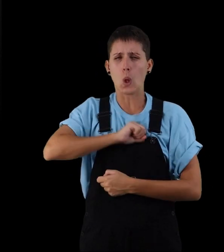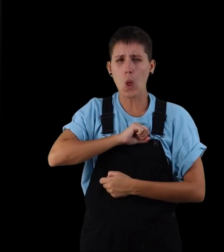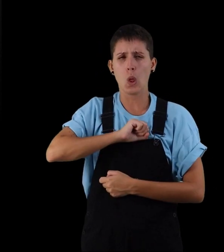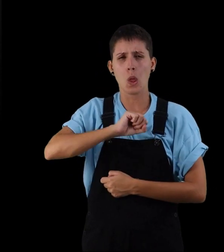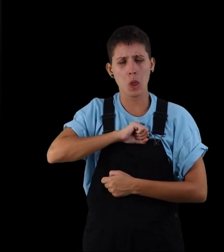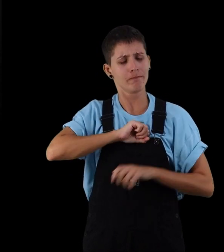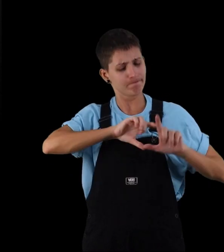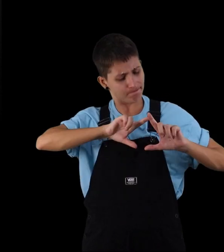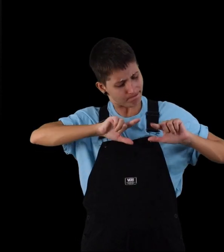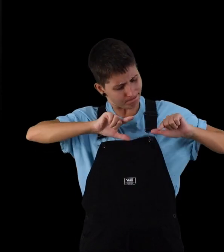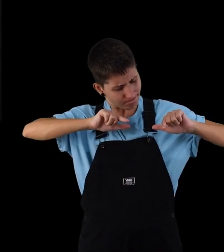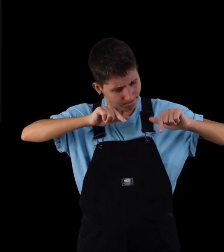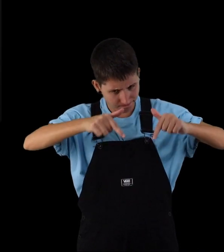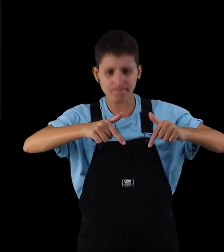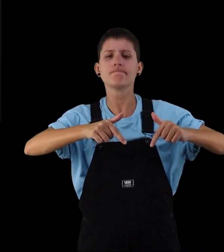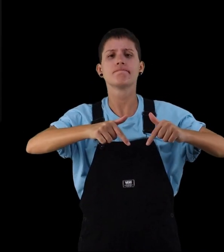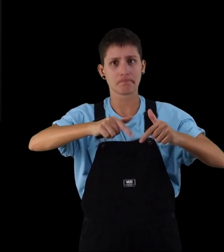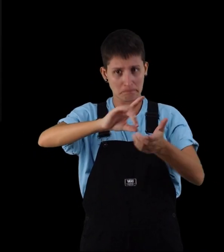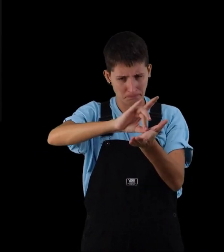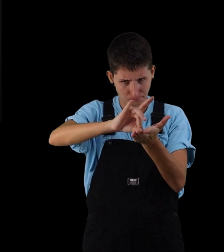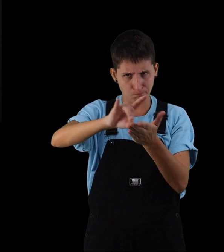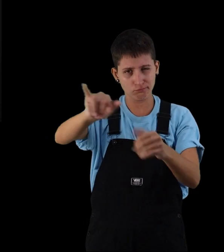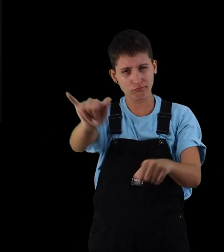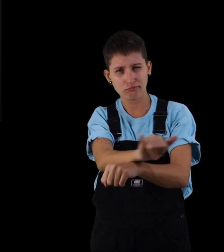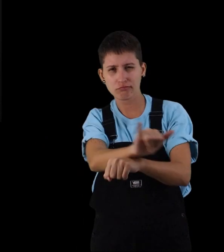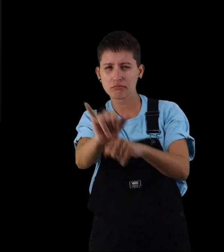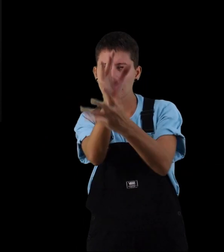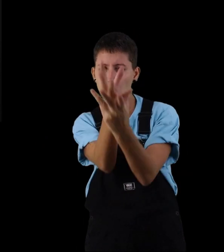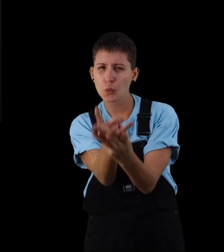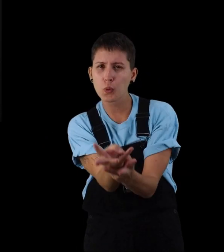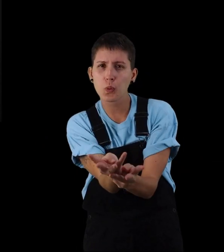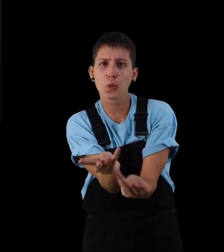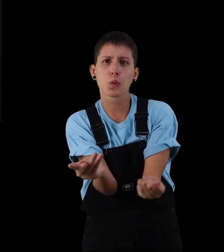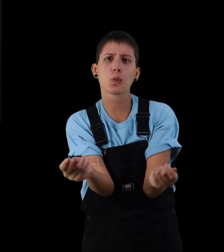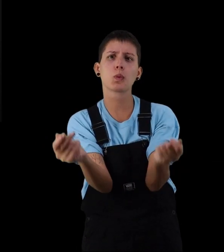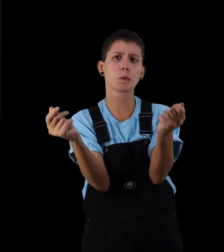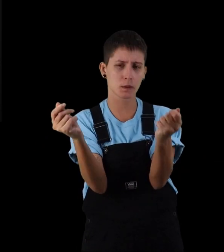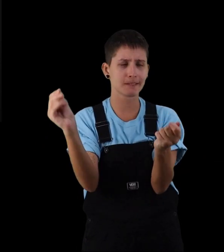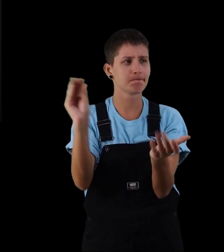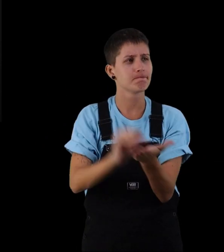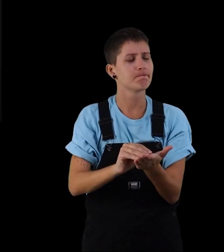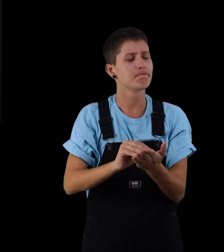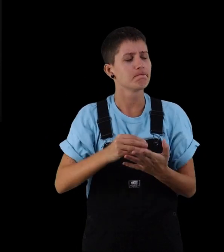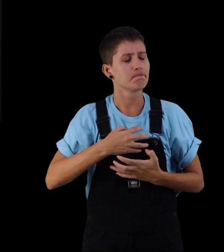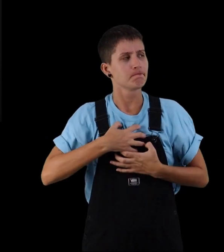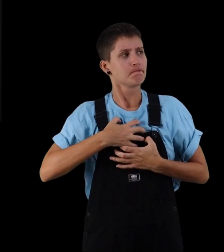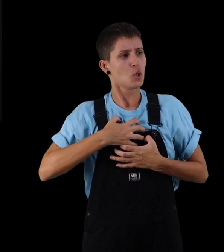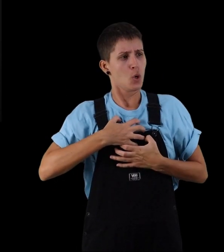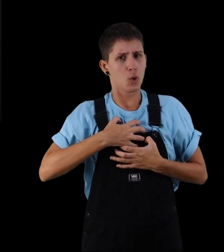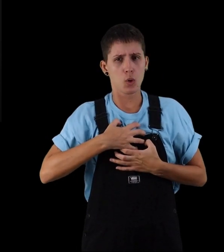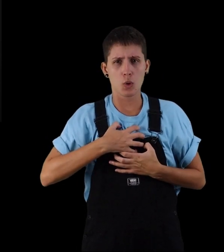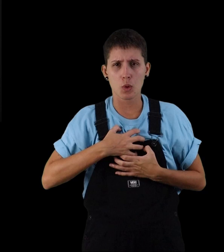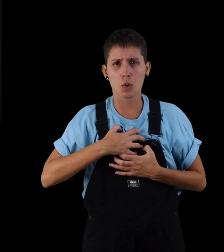com tosses doídas. O inimigo, então, estratégico, sumia. A falta de